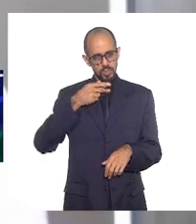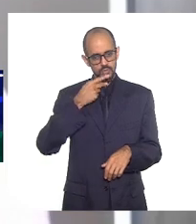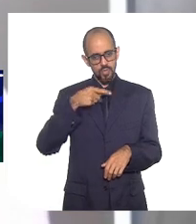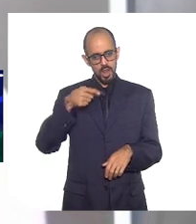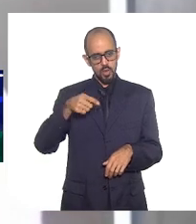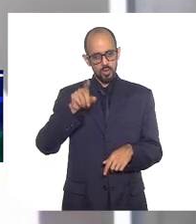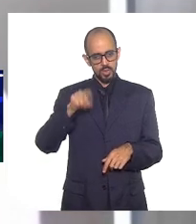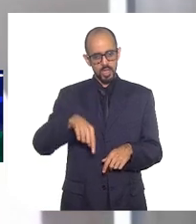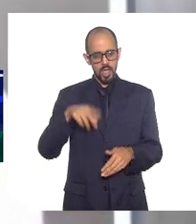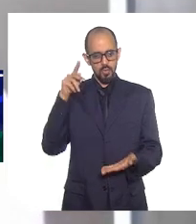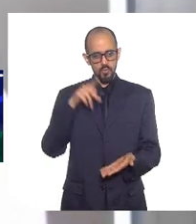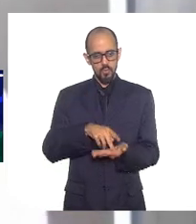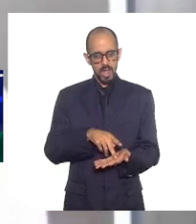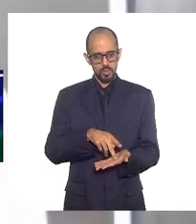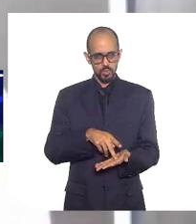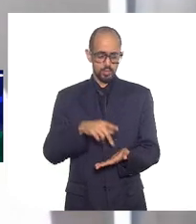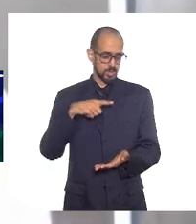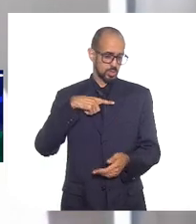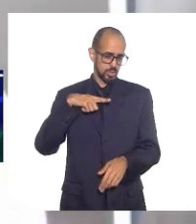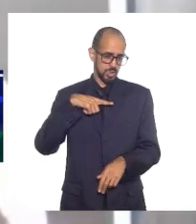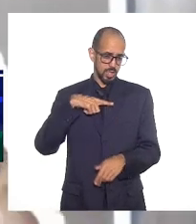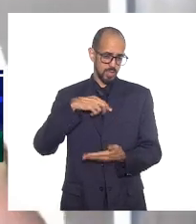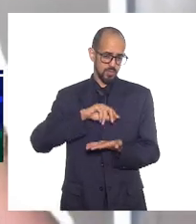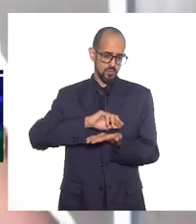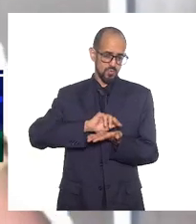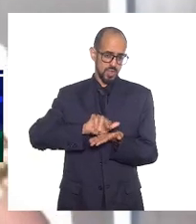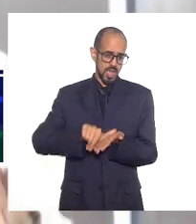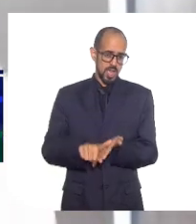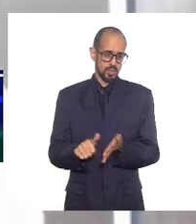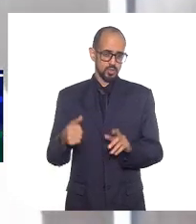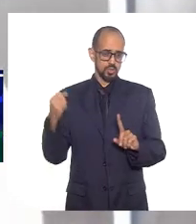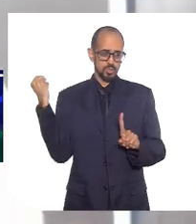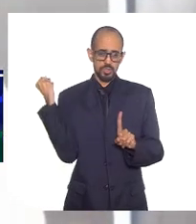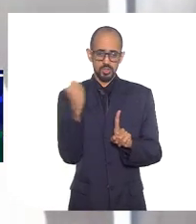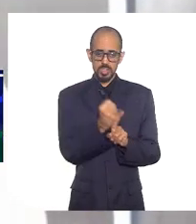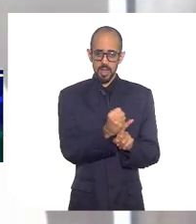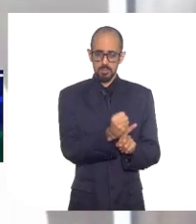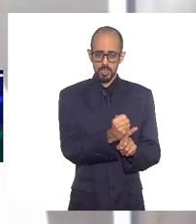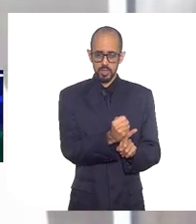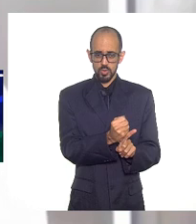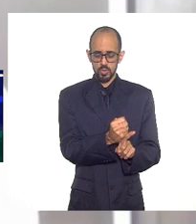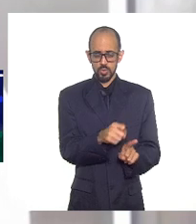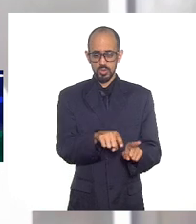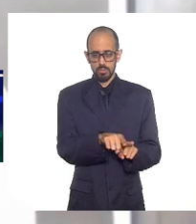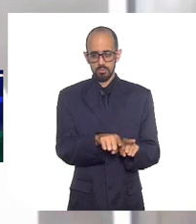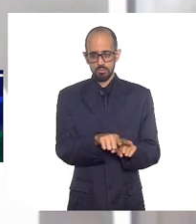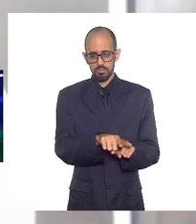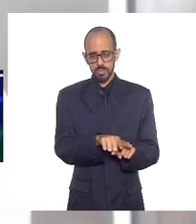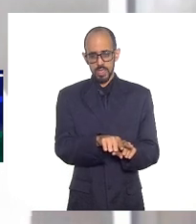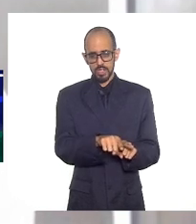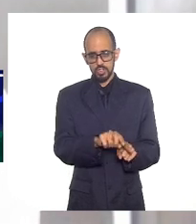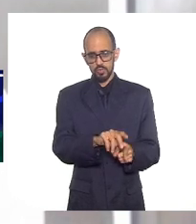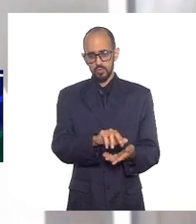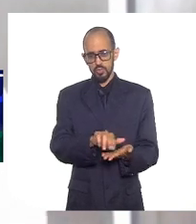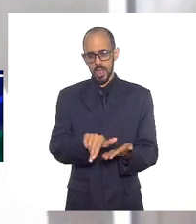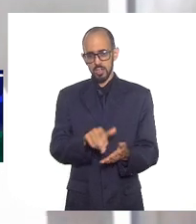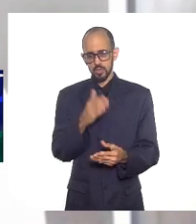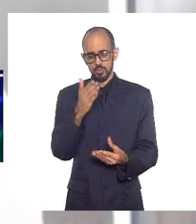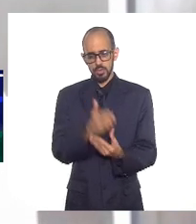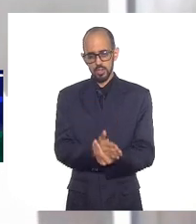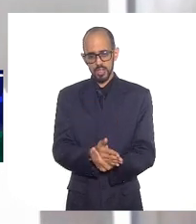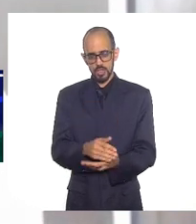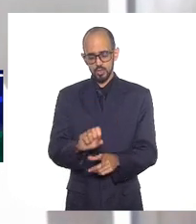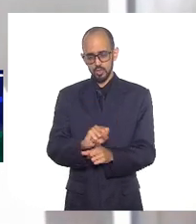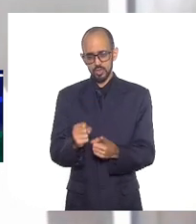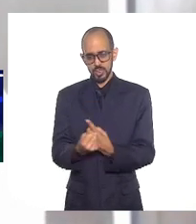é um fato existente de várias discriminações e o combate de vários processos aí sociais